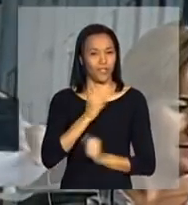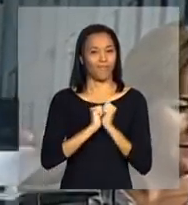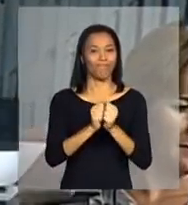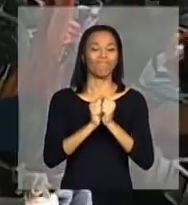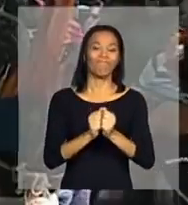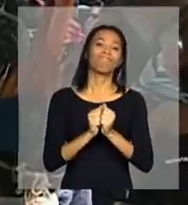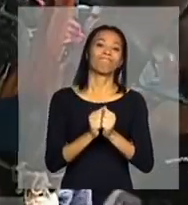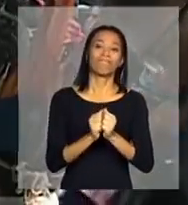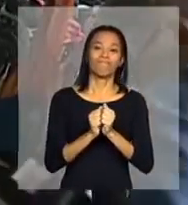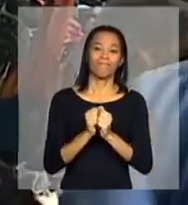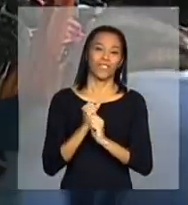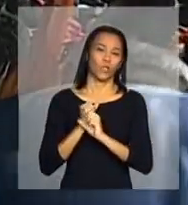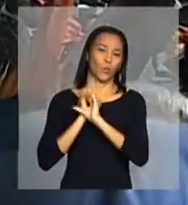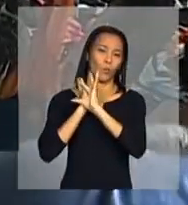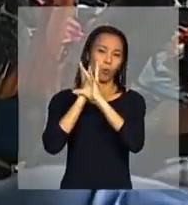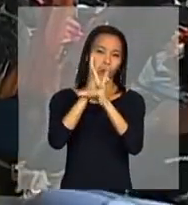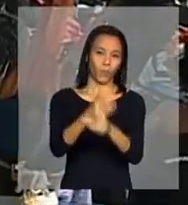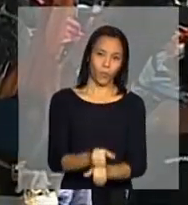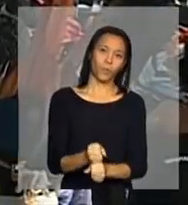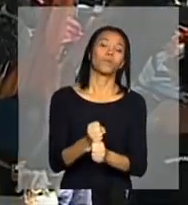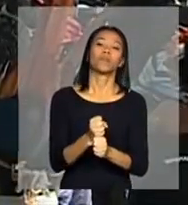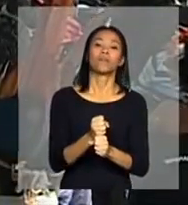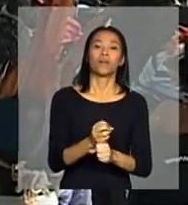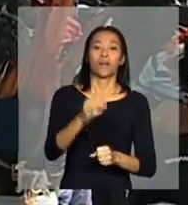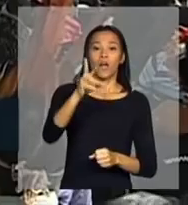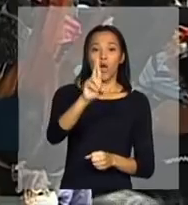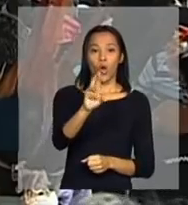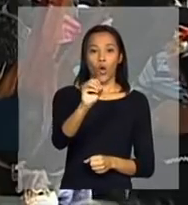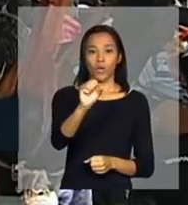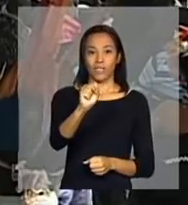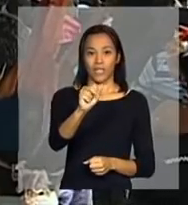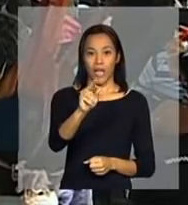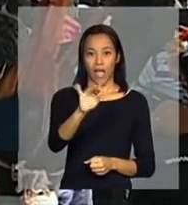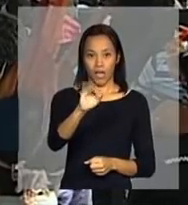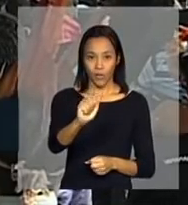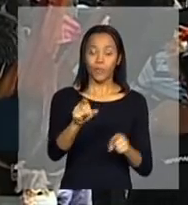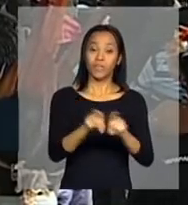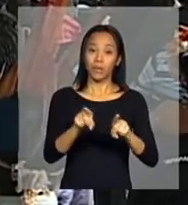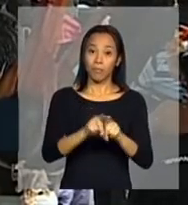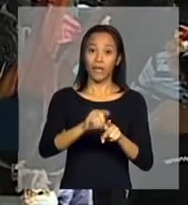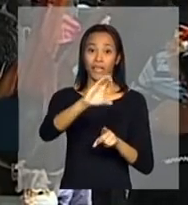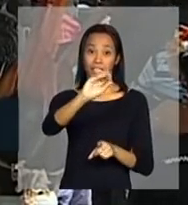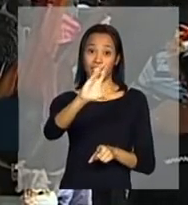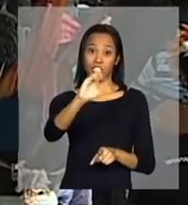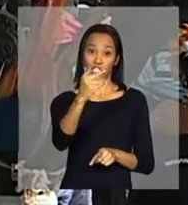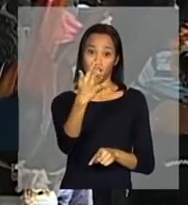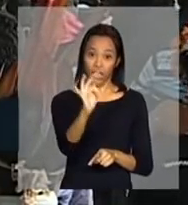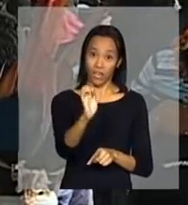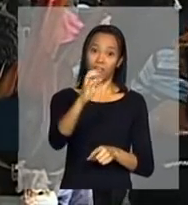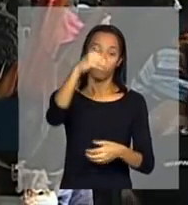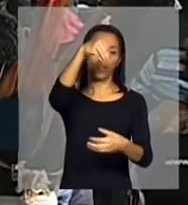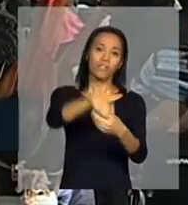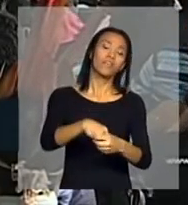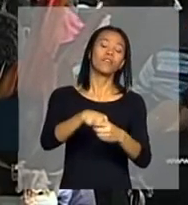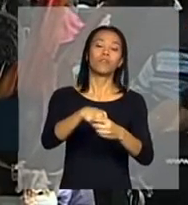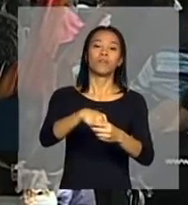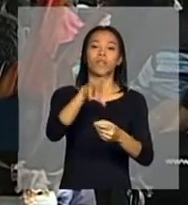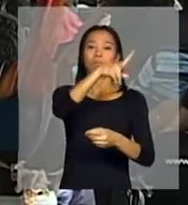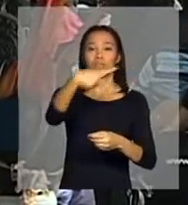companheira de tantas jornadas, ministra Maria do Rosário, ministra de Estado-chefe da Secretaria de Direitos Humanos da Presidência da República.